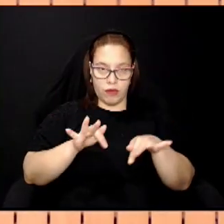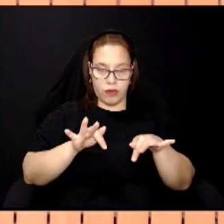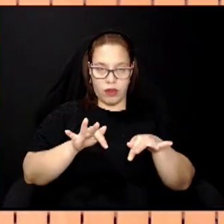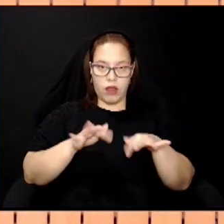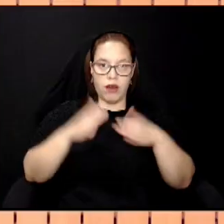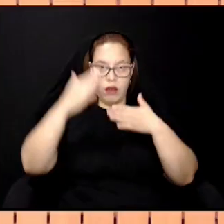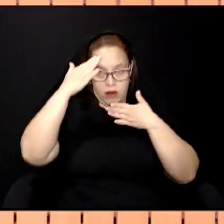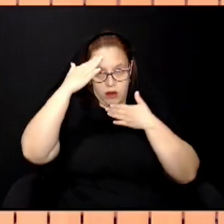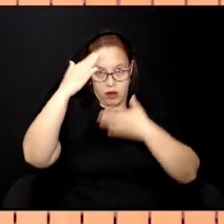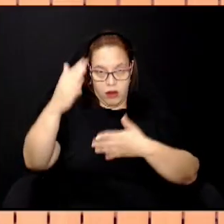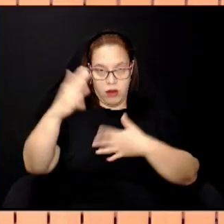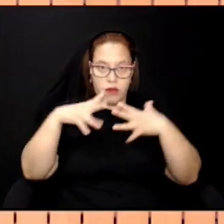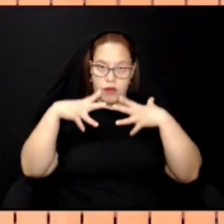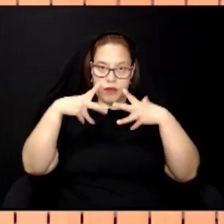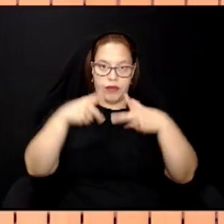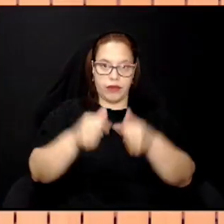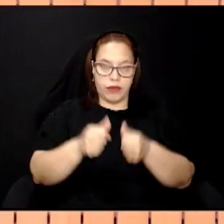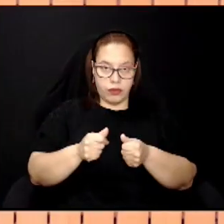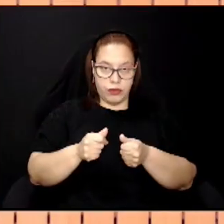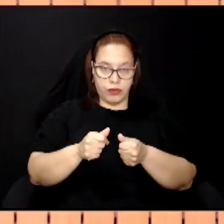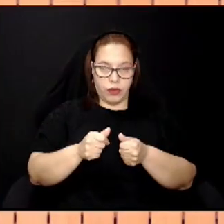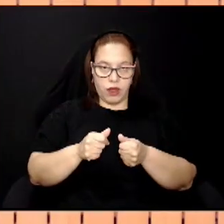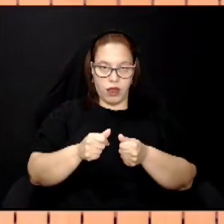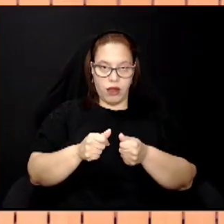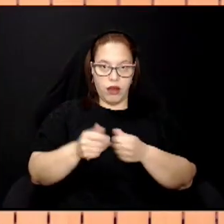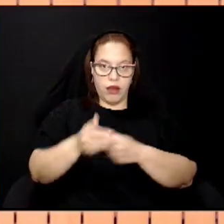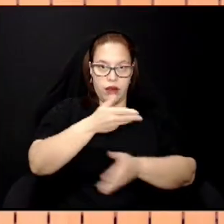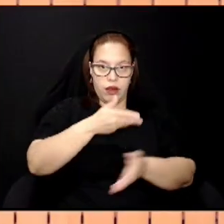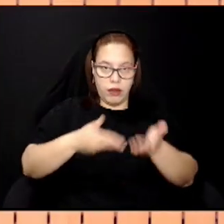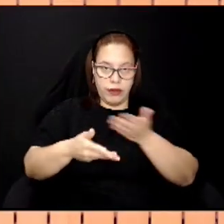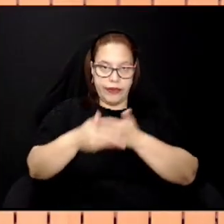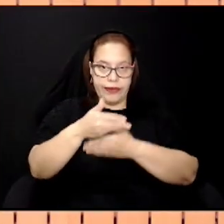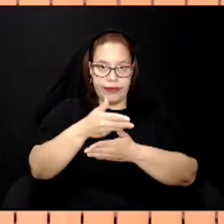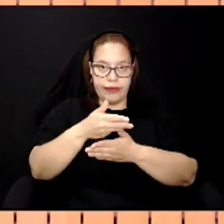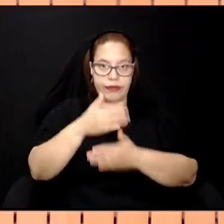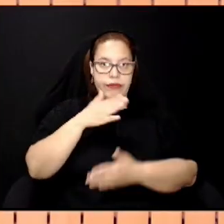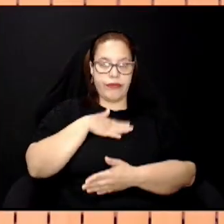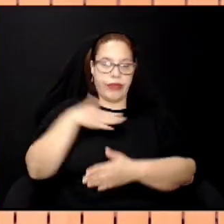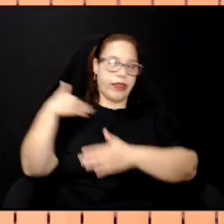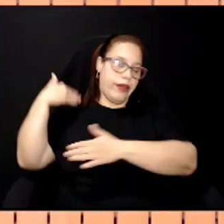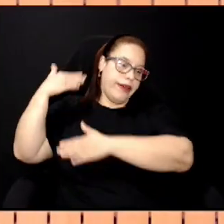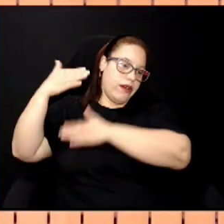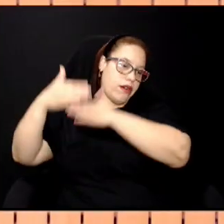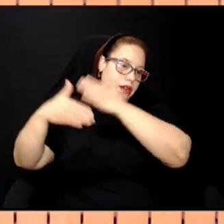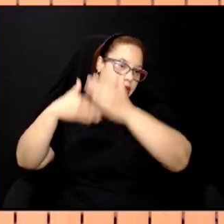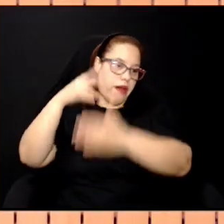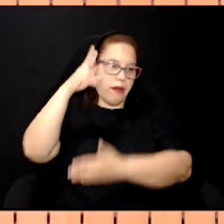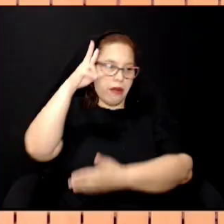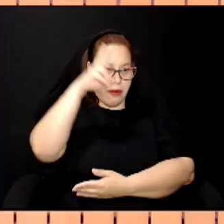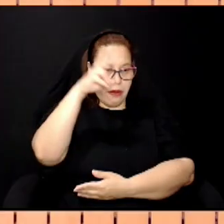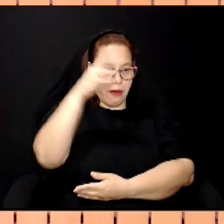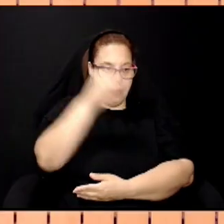a todos que participaram dessa minha trajetória, divido